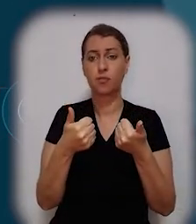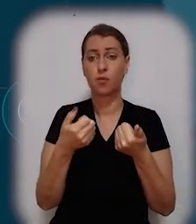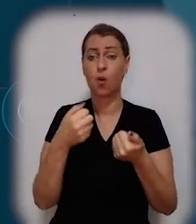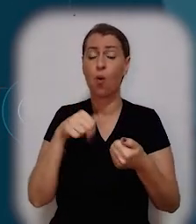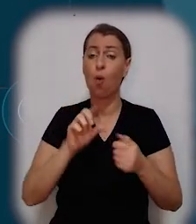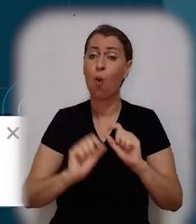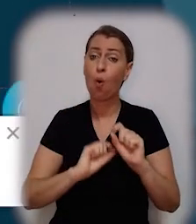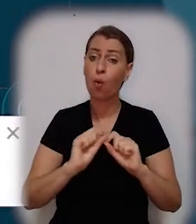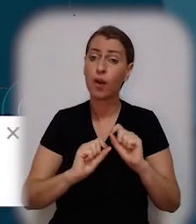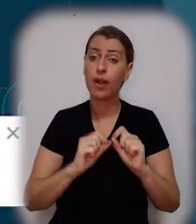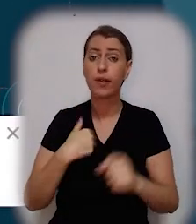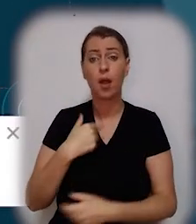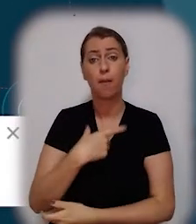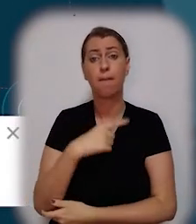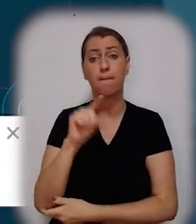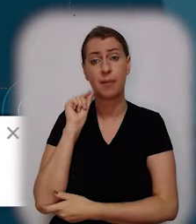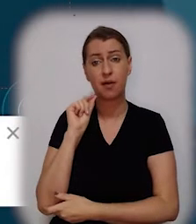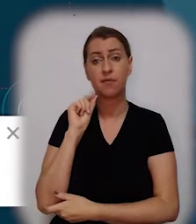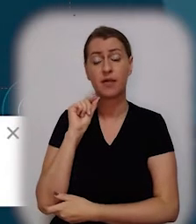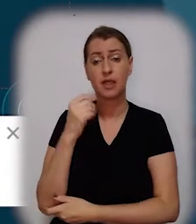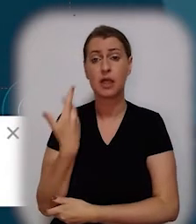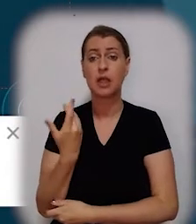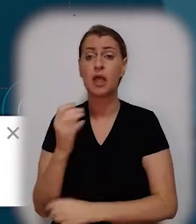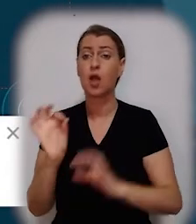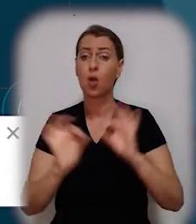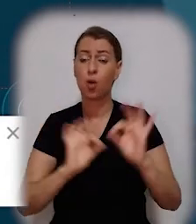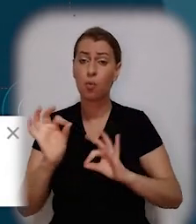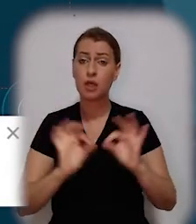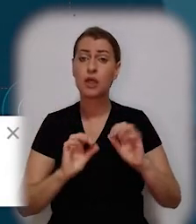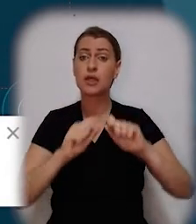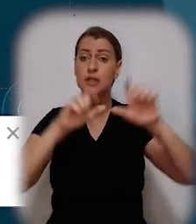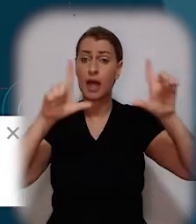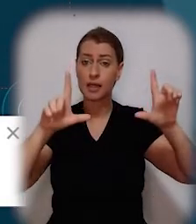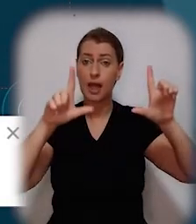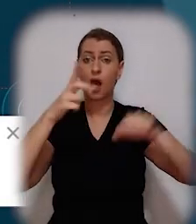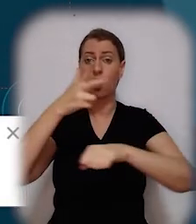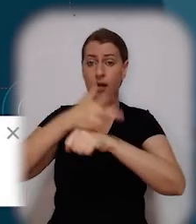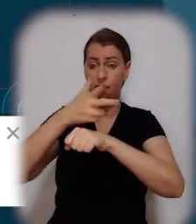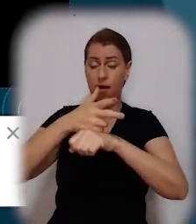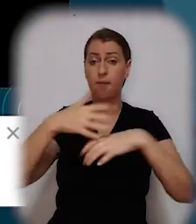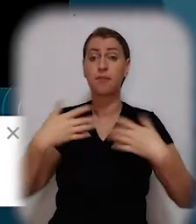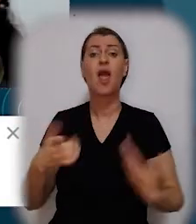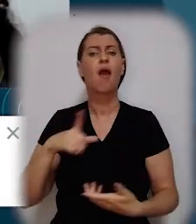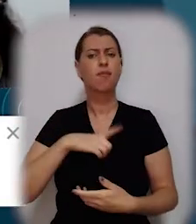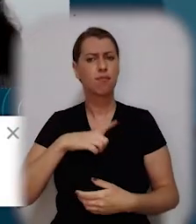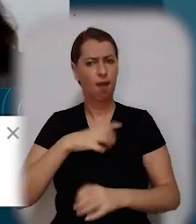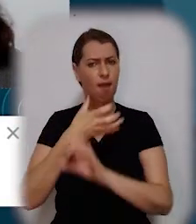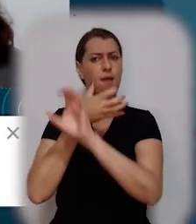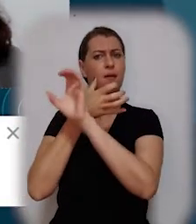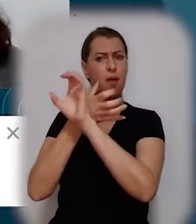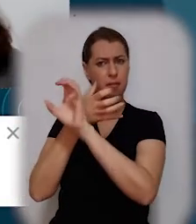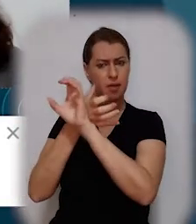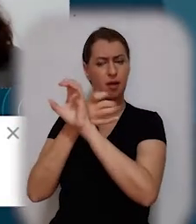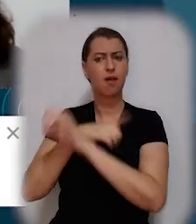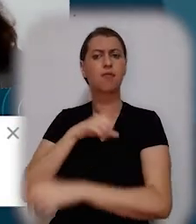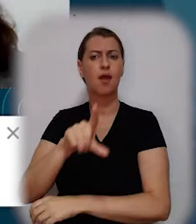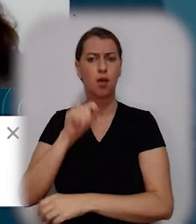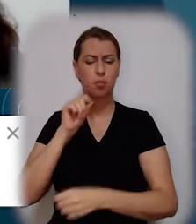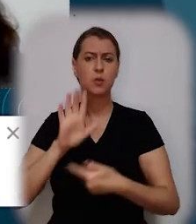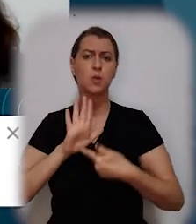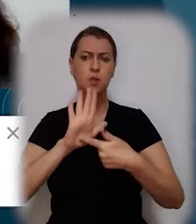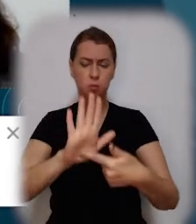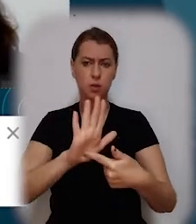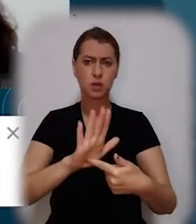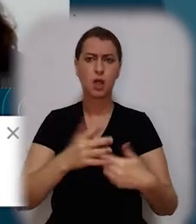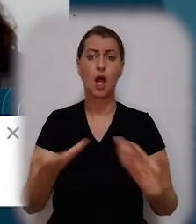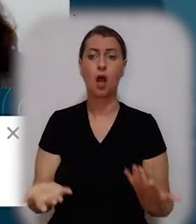Ou que preferir, né? Gravar a parte da tela. Tem a webcam, que tem a opção de